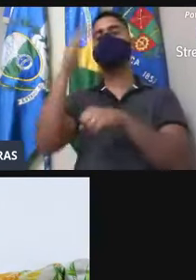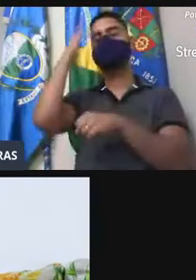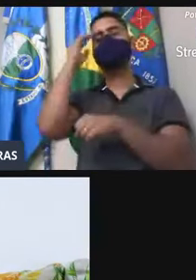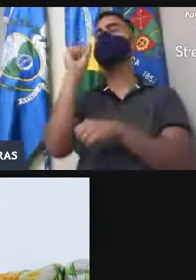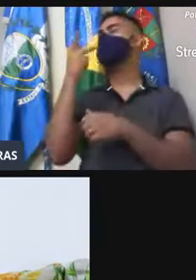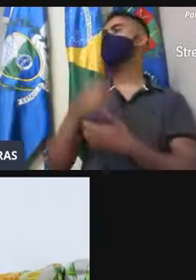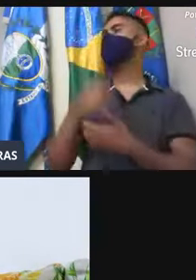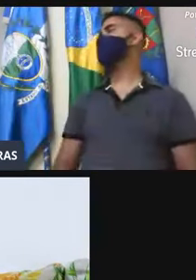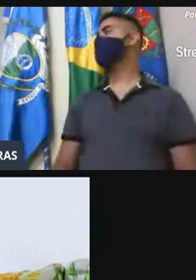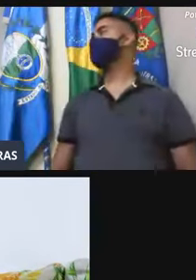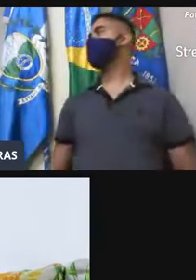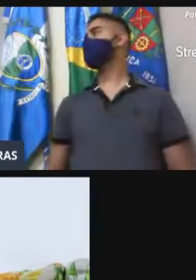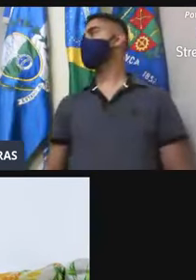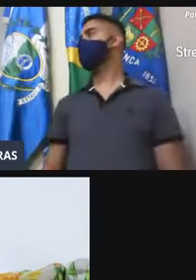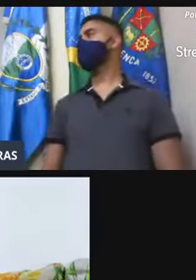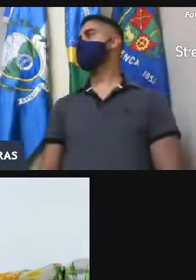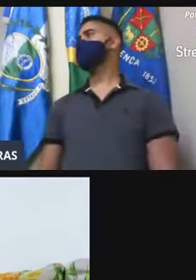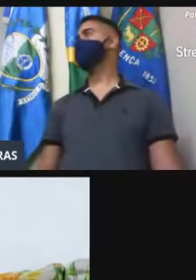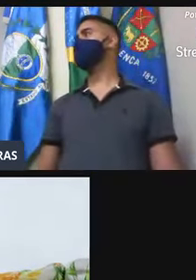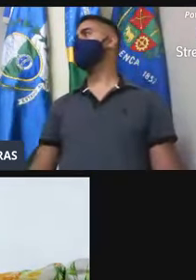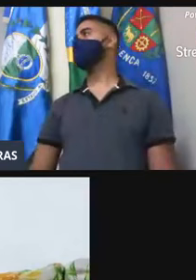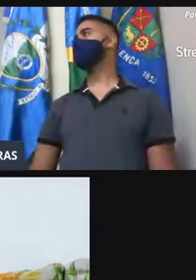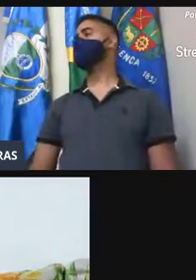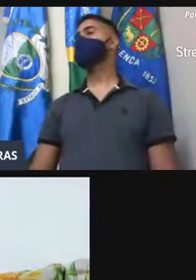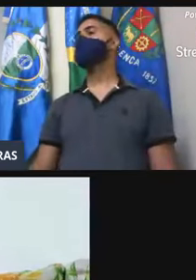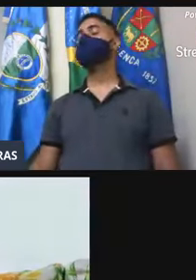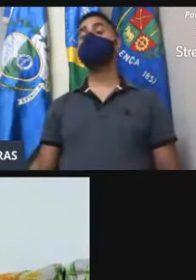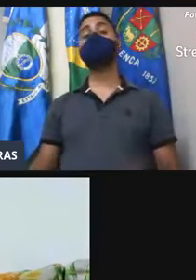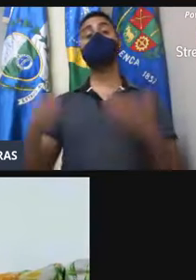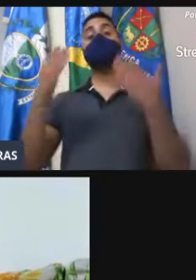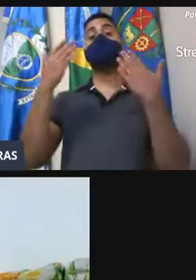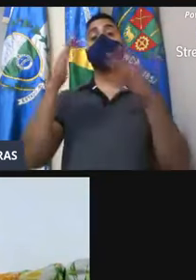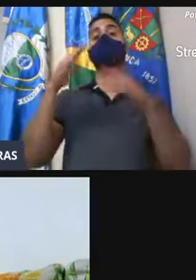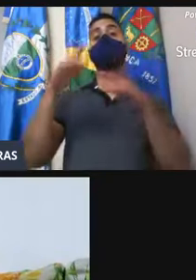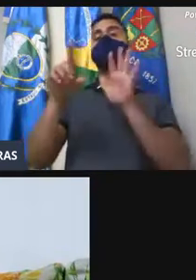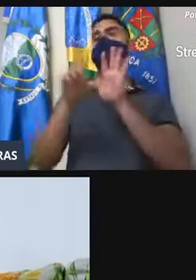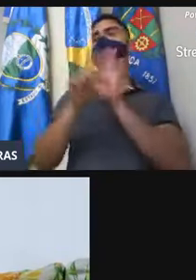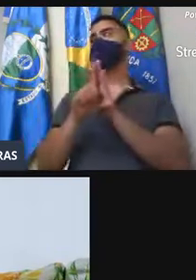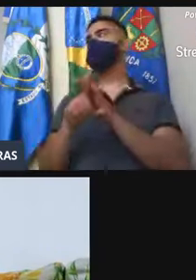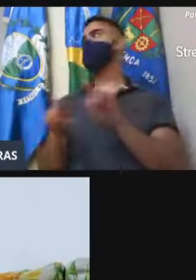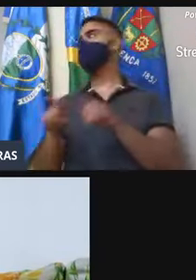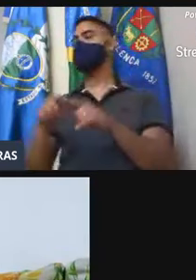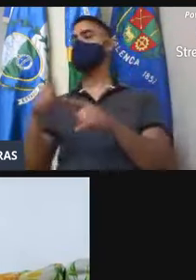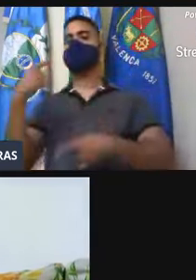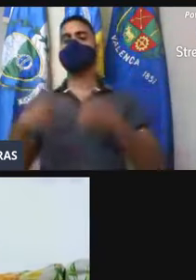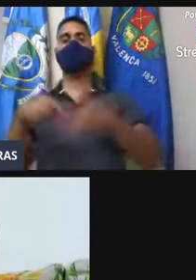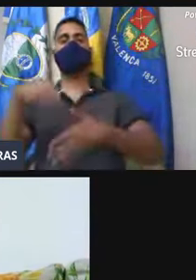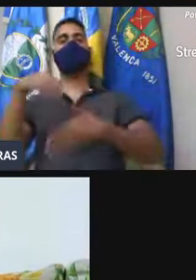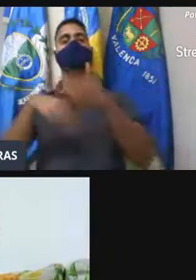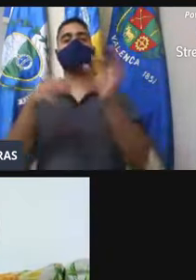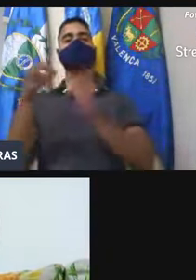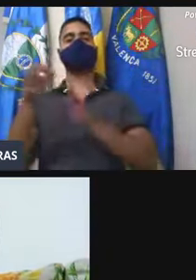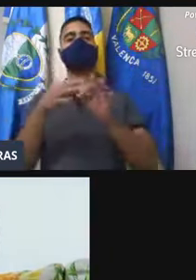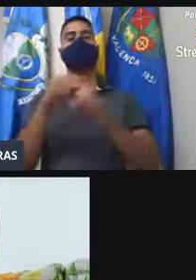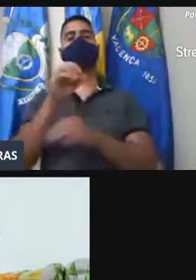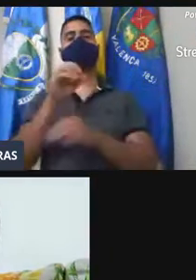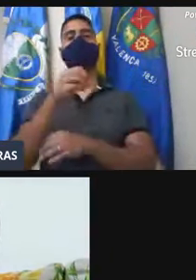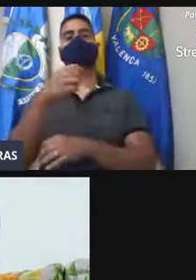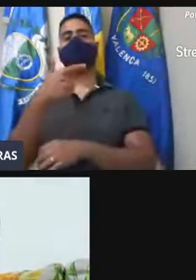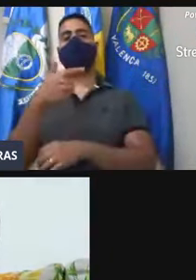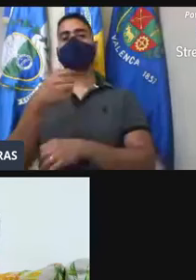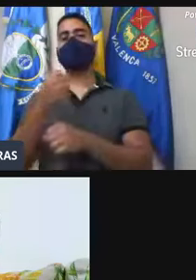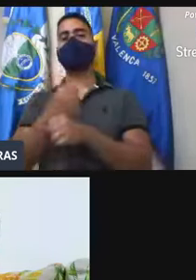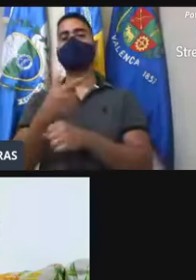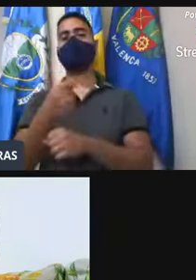Obrigado. Parabéns, vereador, pela lei. Discussão única e votação do projeto de resolução